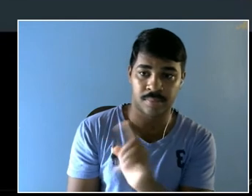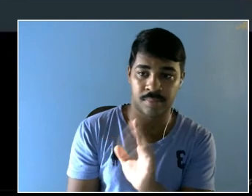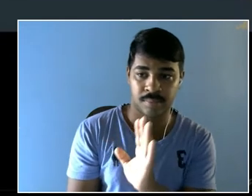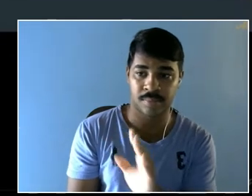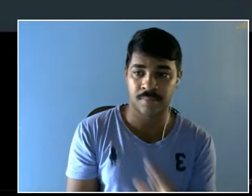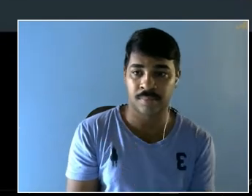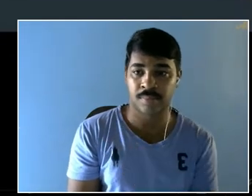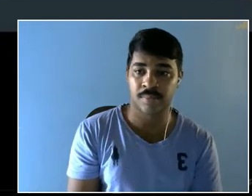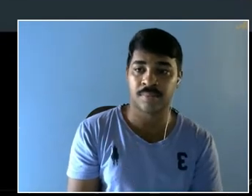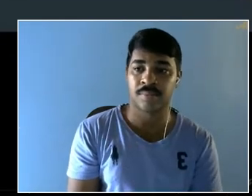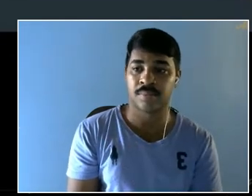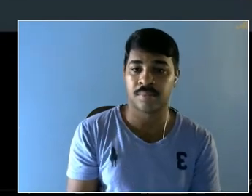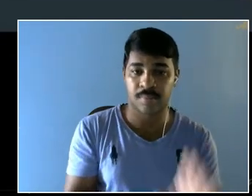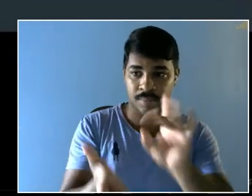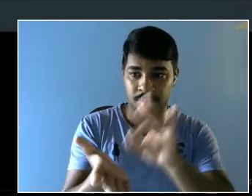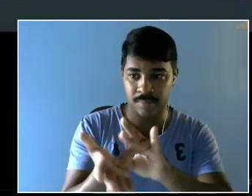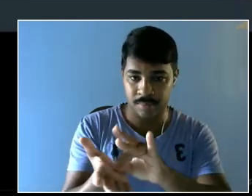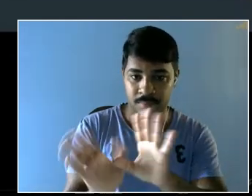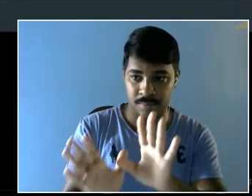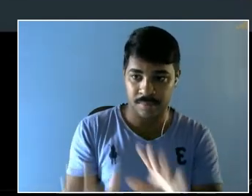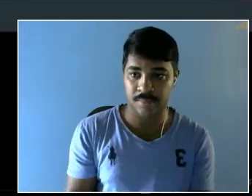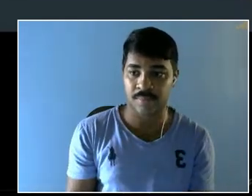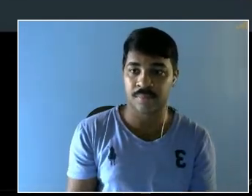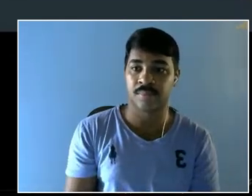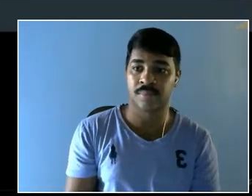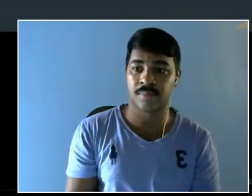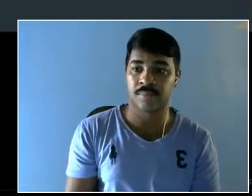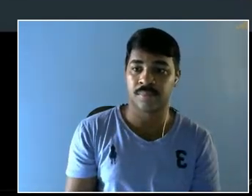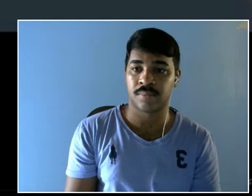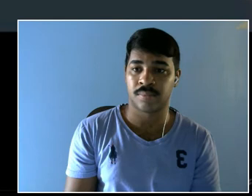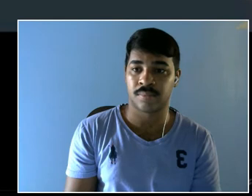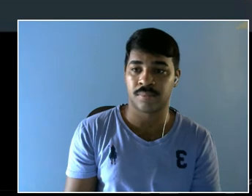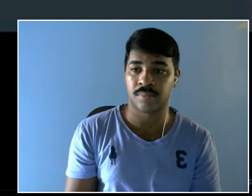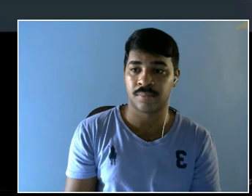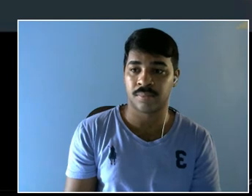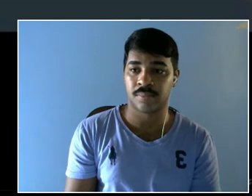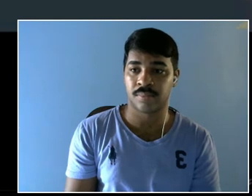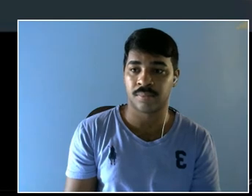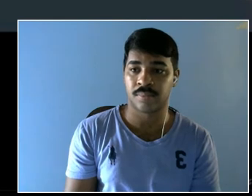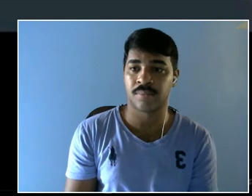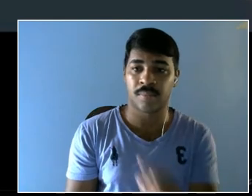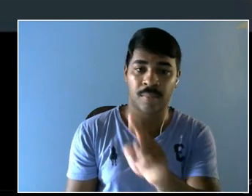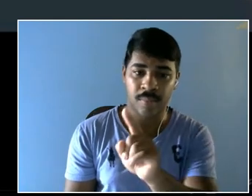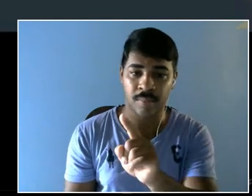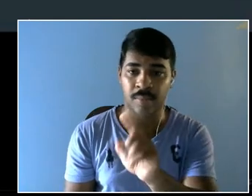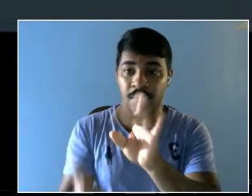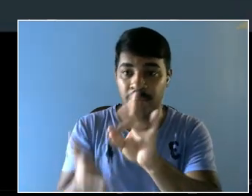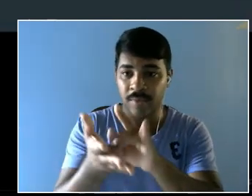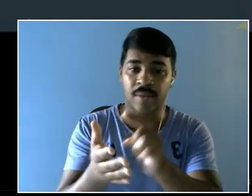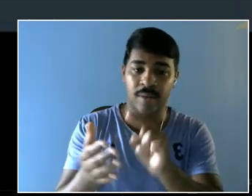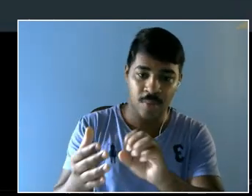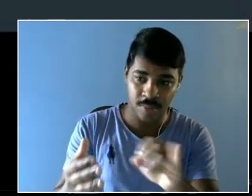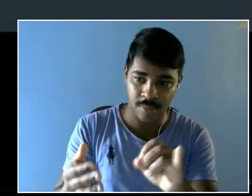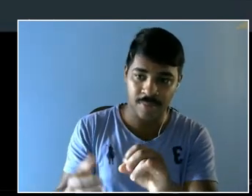testou. Enquanto é verdadeiro, opa, então eu vou entrar. Entrou, escreveu oi. Daí ele testa de novo, verdadeiro? É,